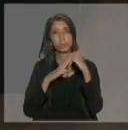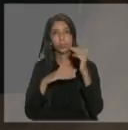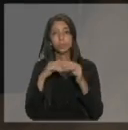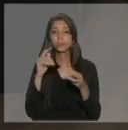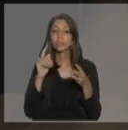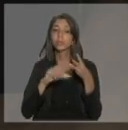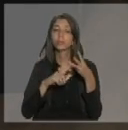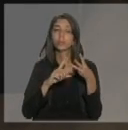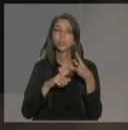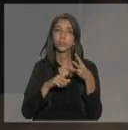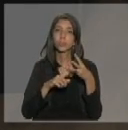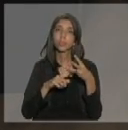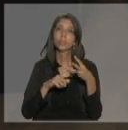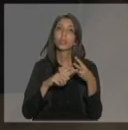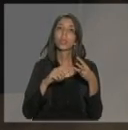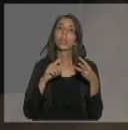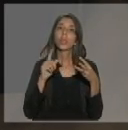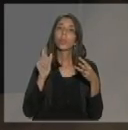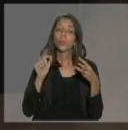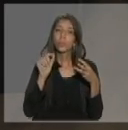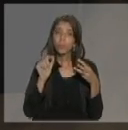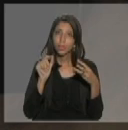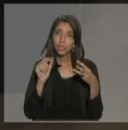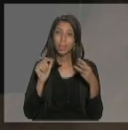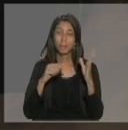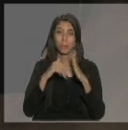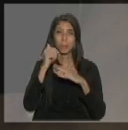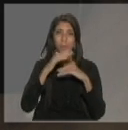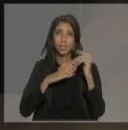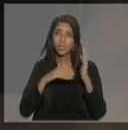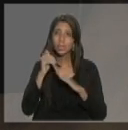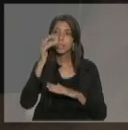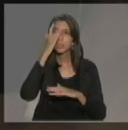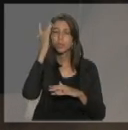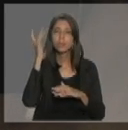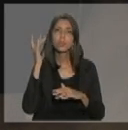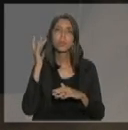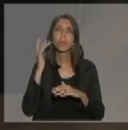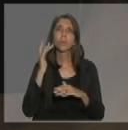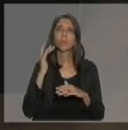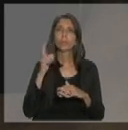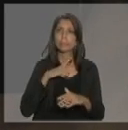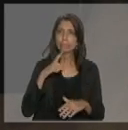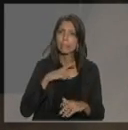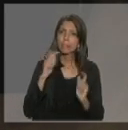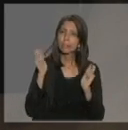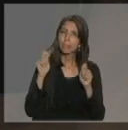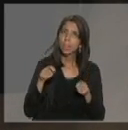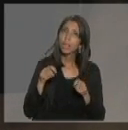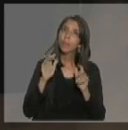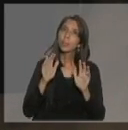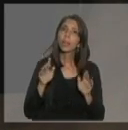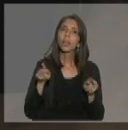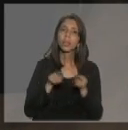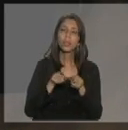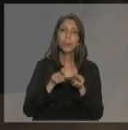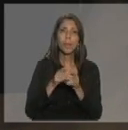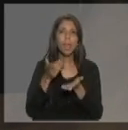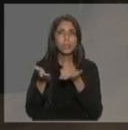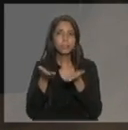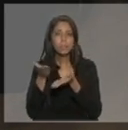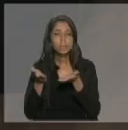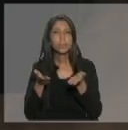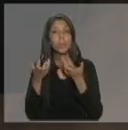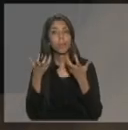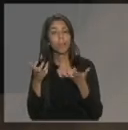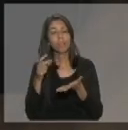profissionalização. E o método da Royal Academy, que não só profissionaliza quem tem talento ou quem tem condições, mas atende a todos aqueles